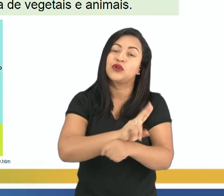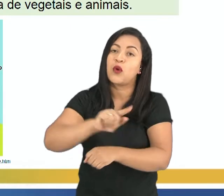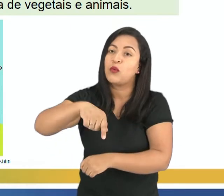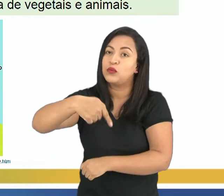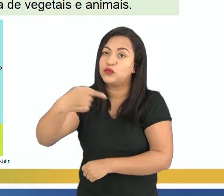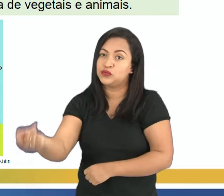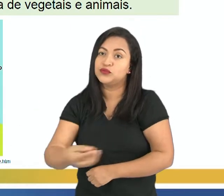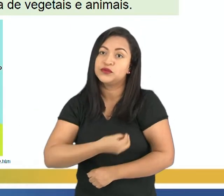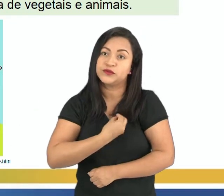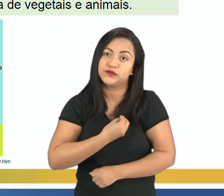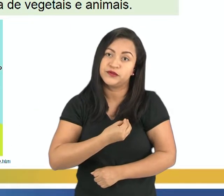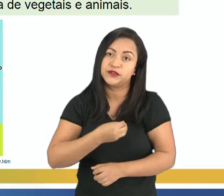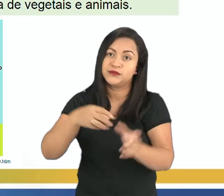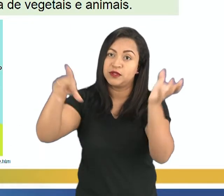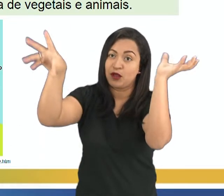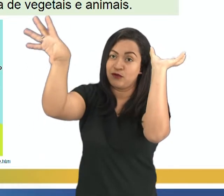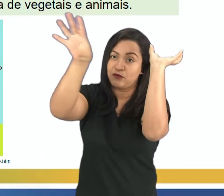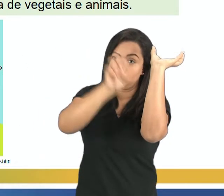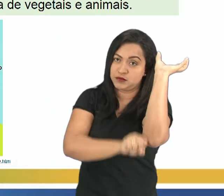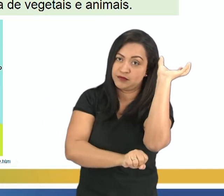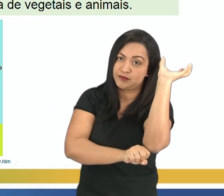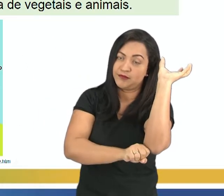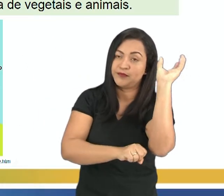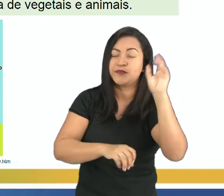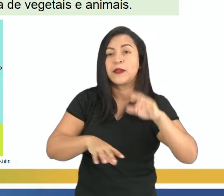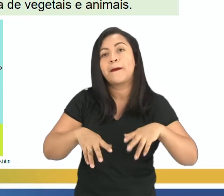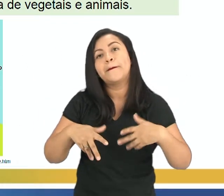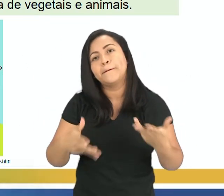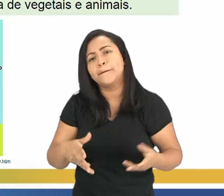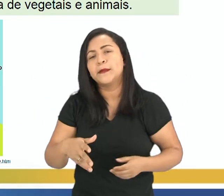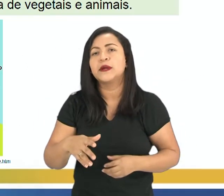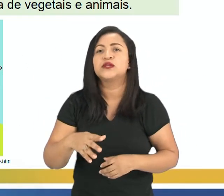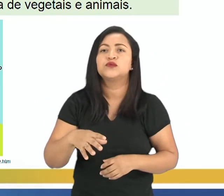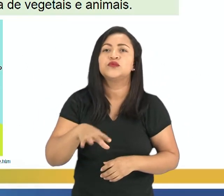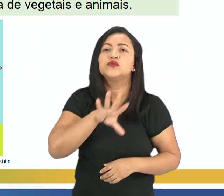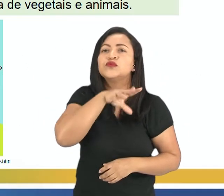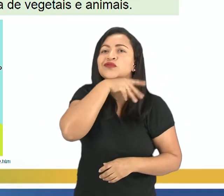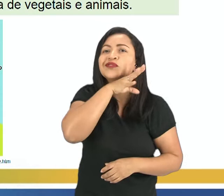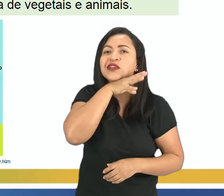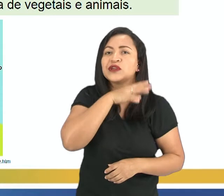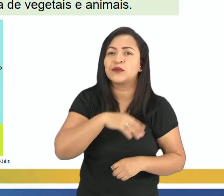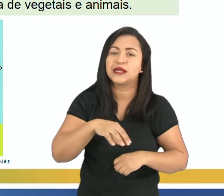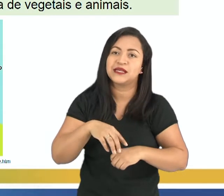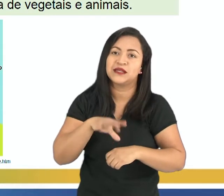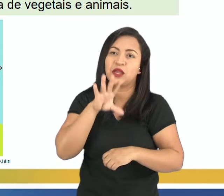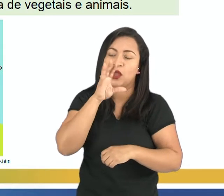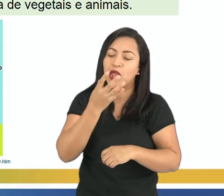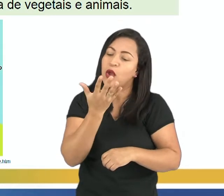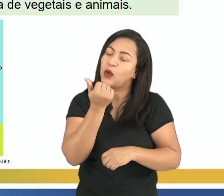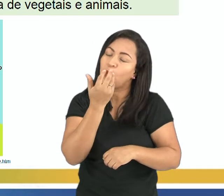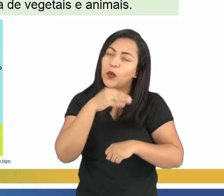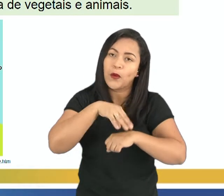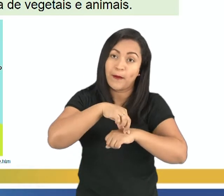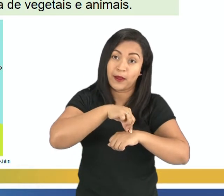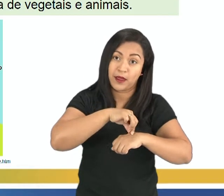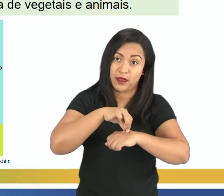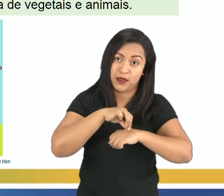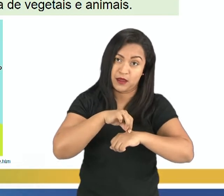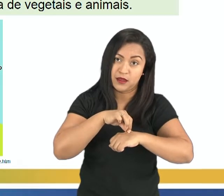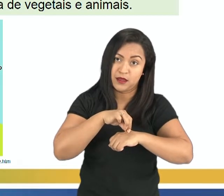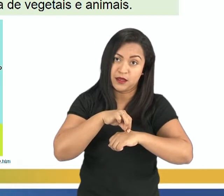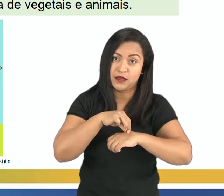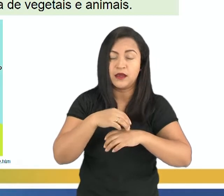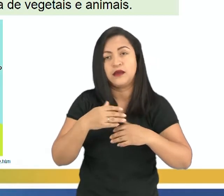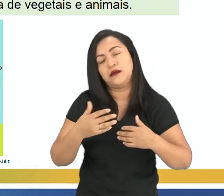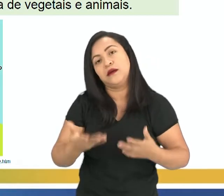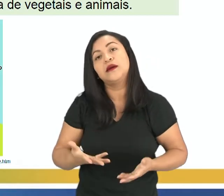processo de fotossíntese, mesmo os animais carnívoros, que eles não se alimentam diretamente da planta, eles se alimentam de